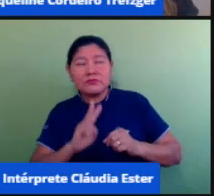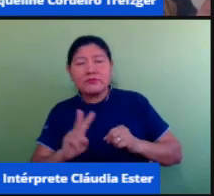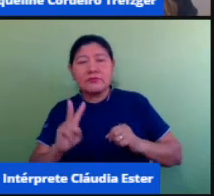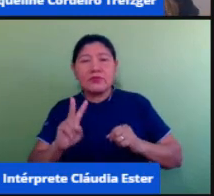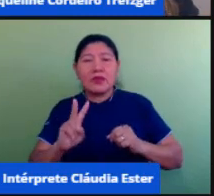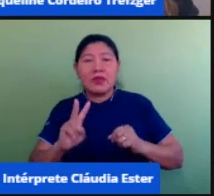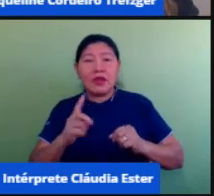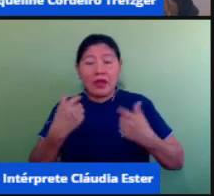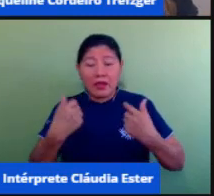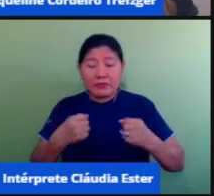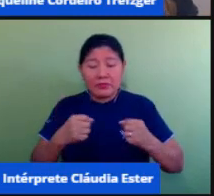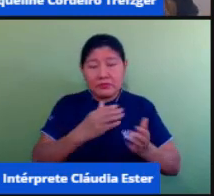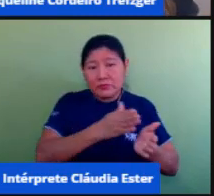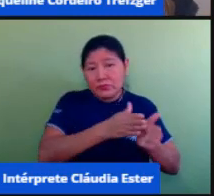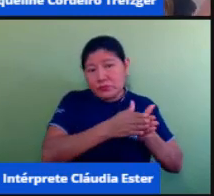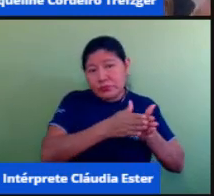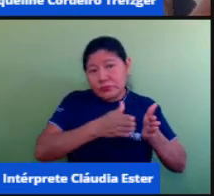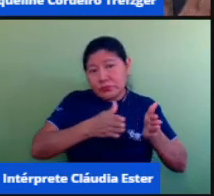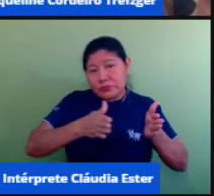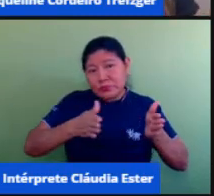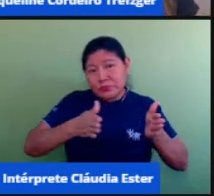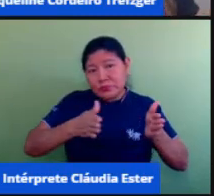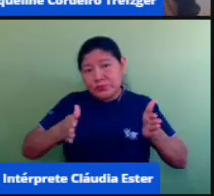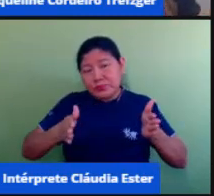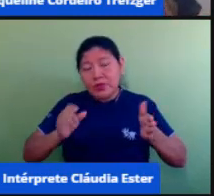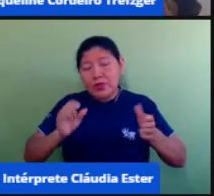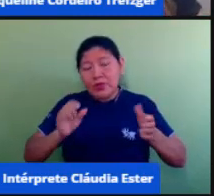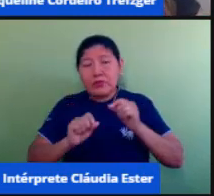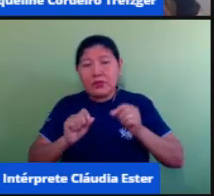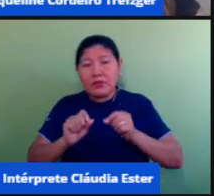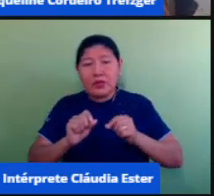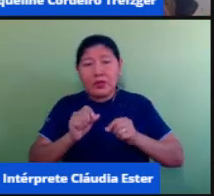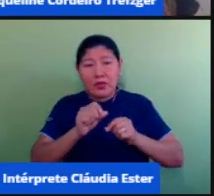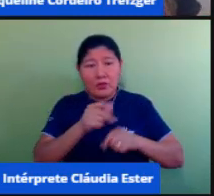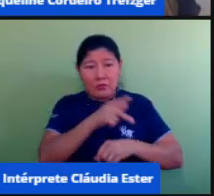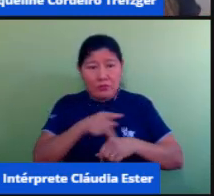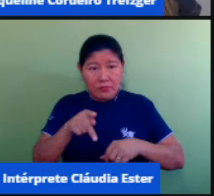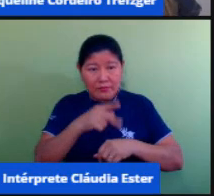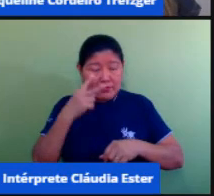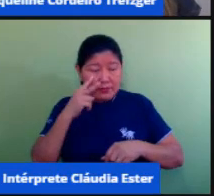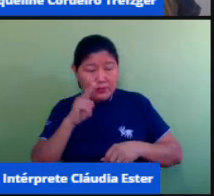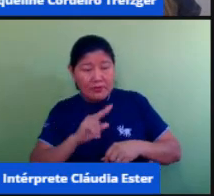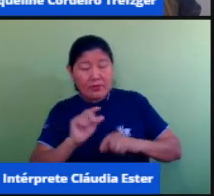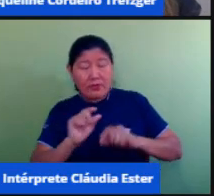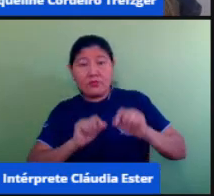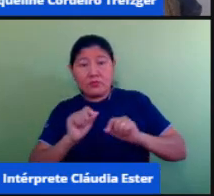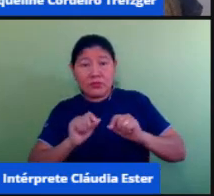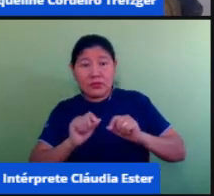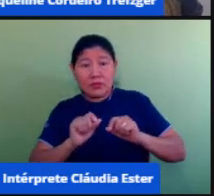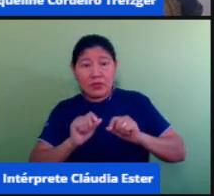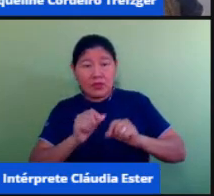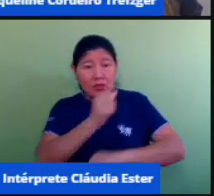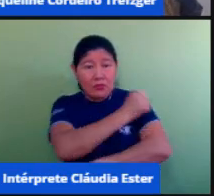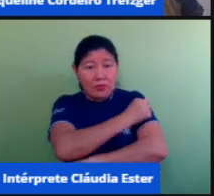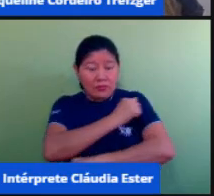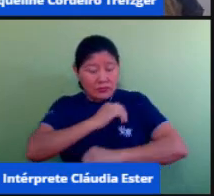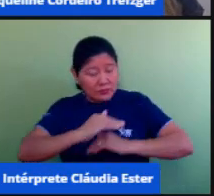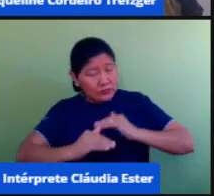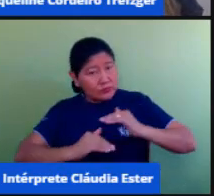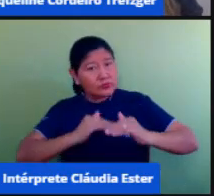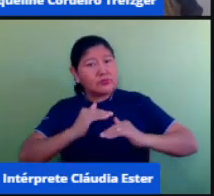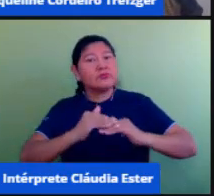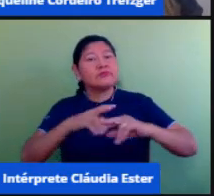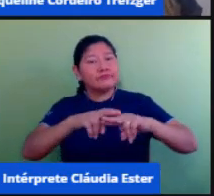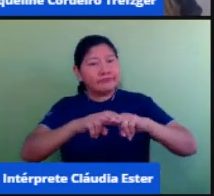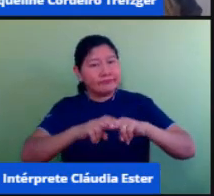mais ou não adequado para o educador, que possa acompanhar o desenvolvimento da aprendizagem do educando. Então, é